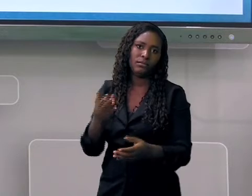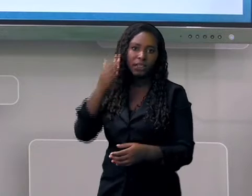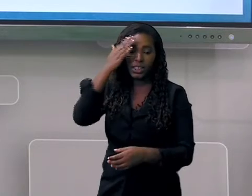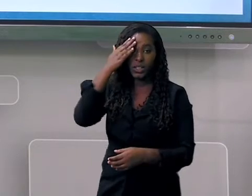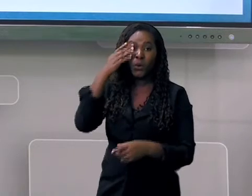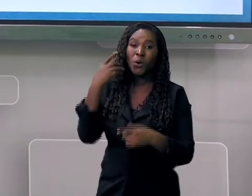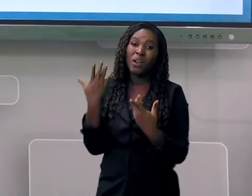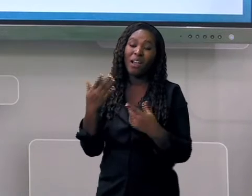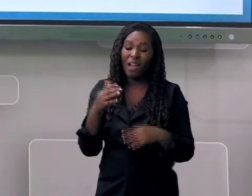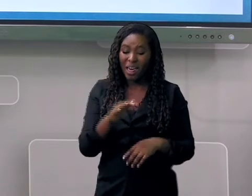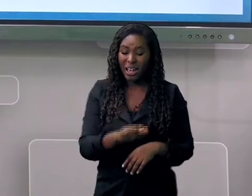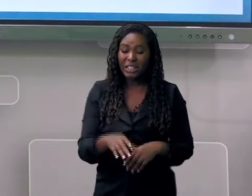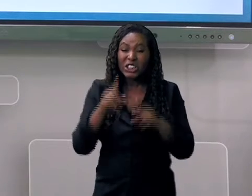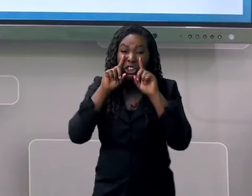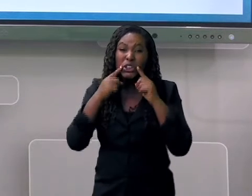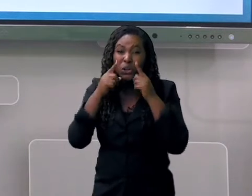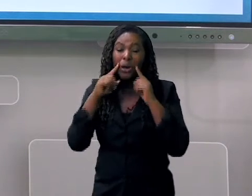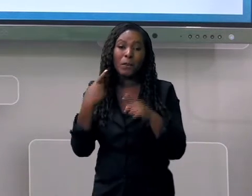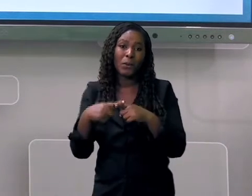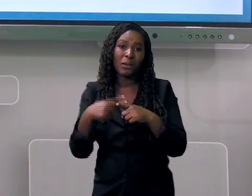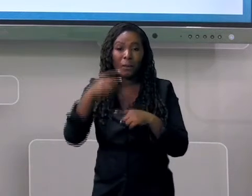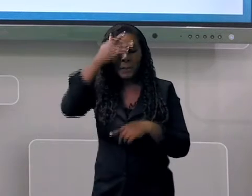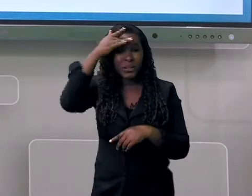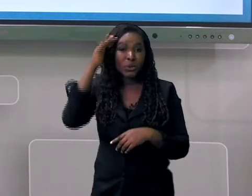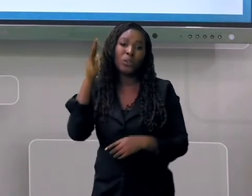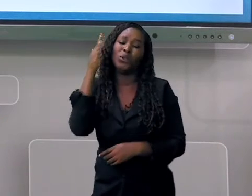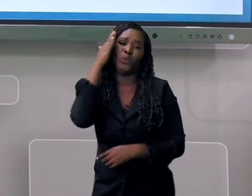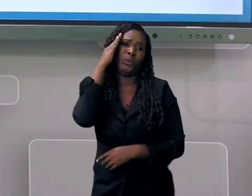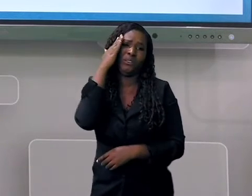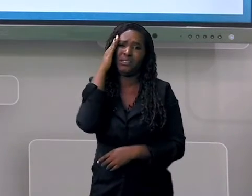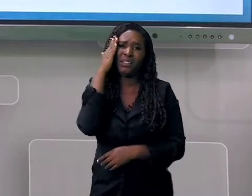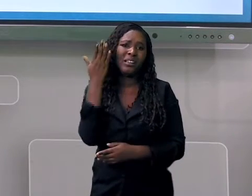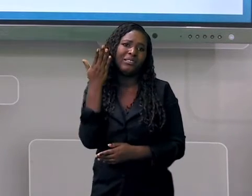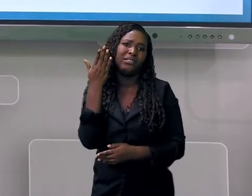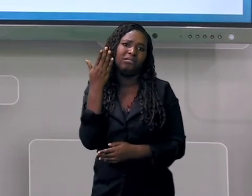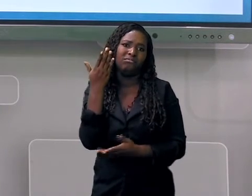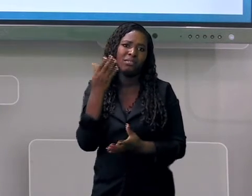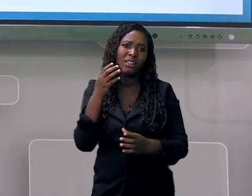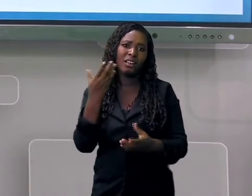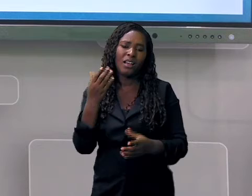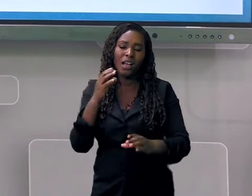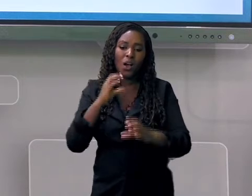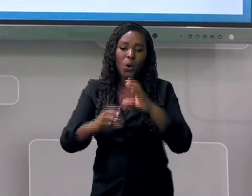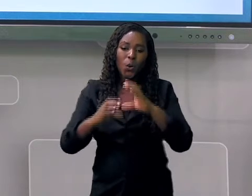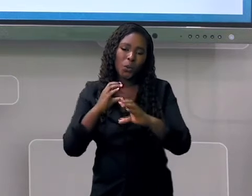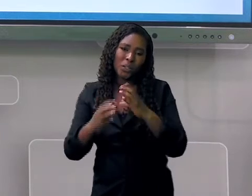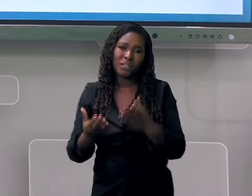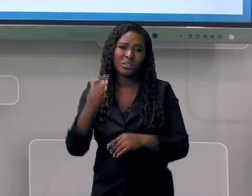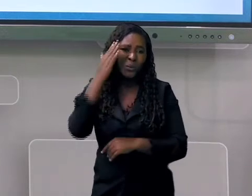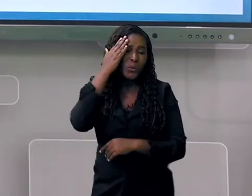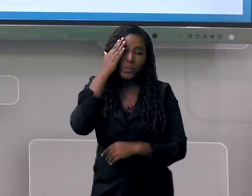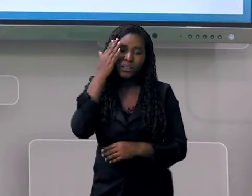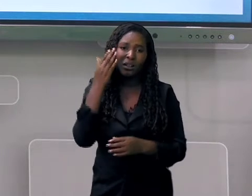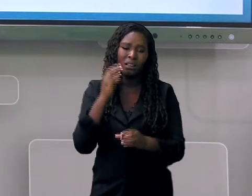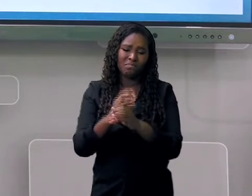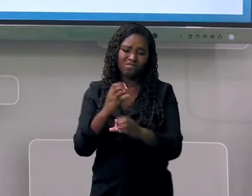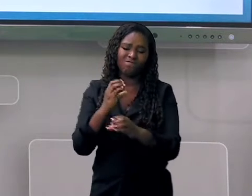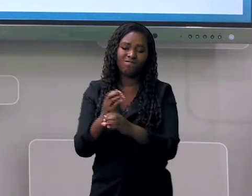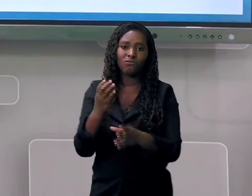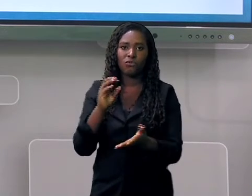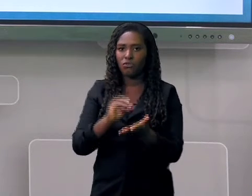choro. E conversem, pessoal. Conversem bastante, constantemente com seu filho. Conversar é